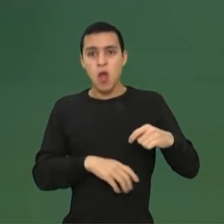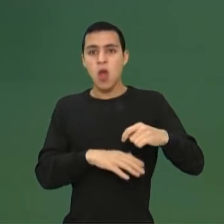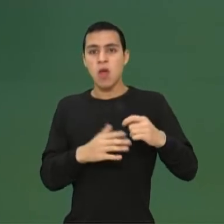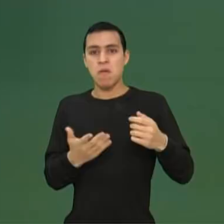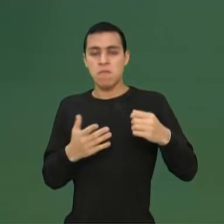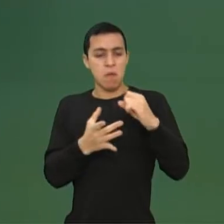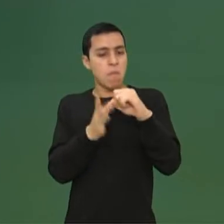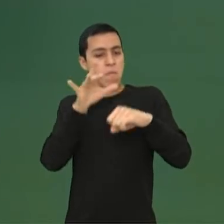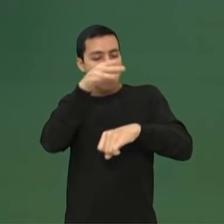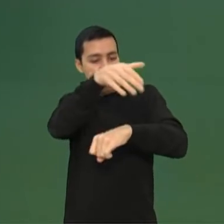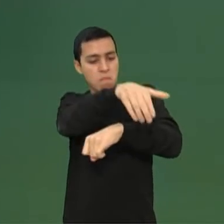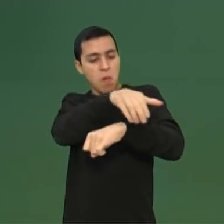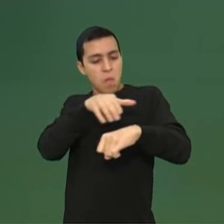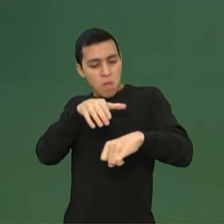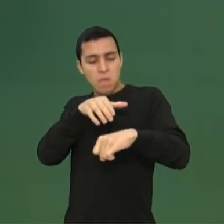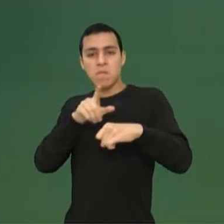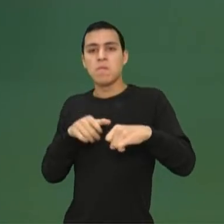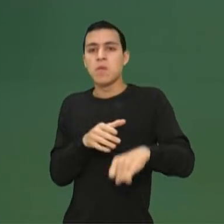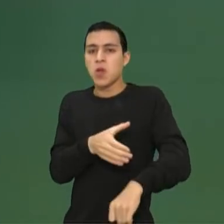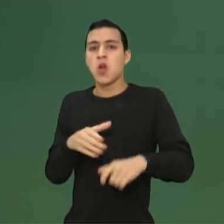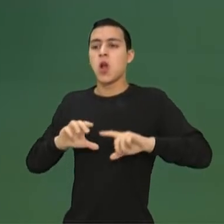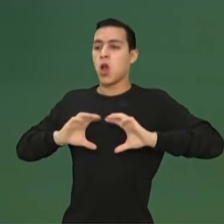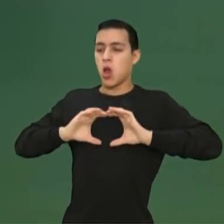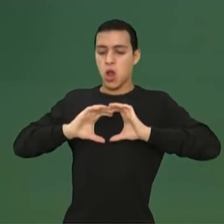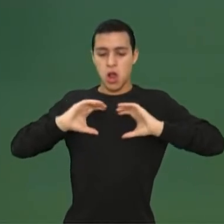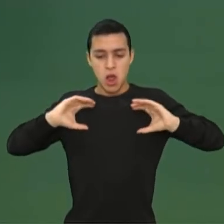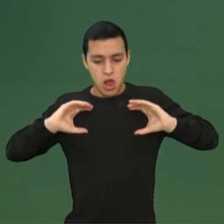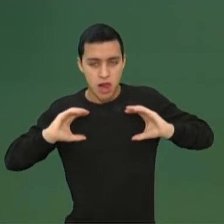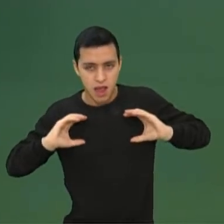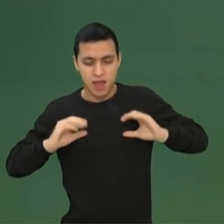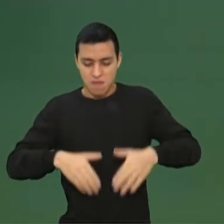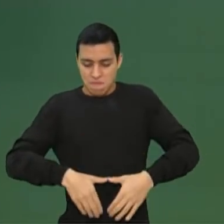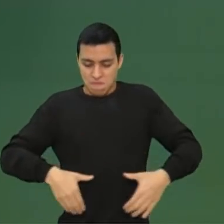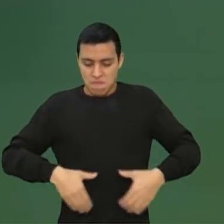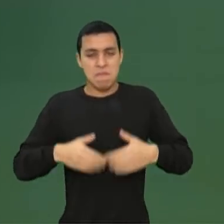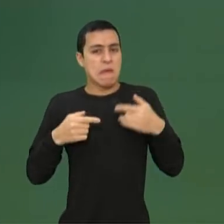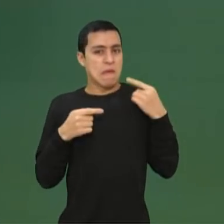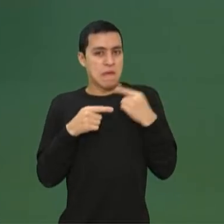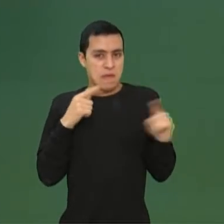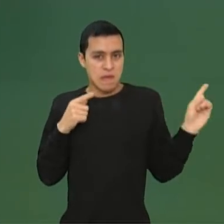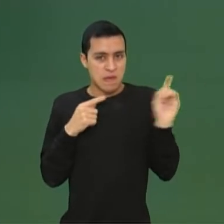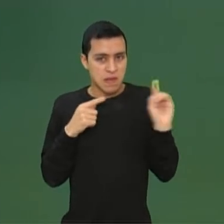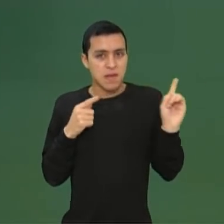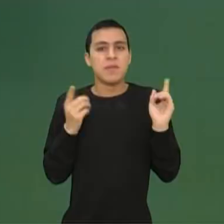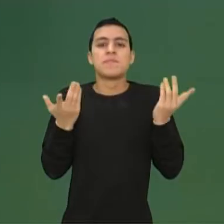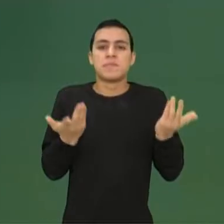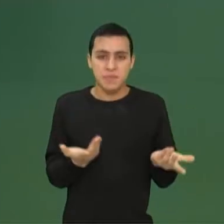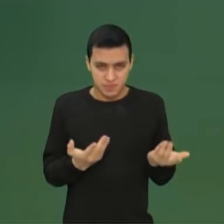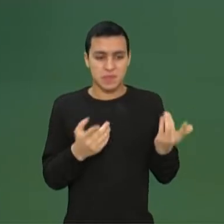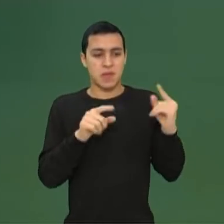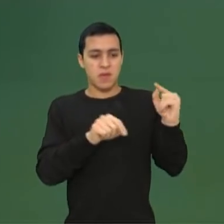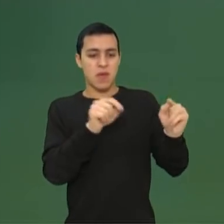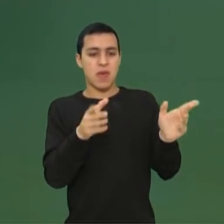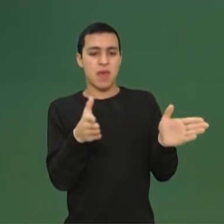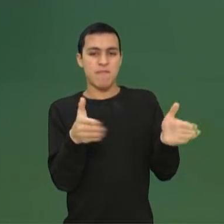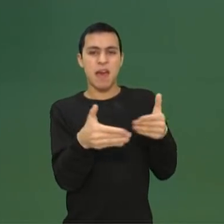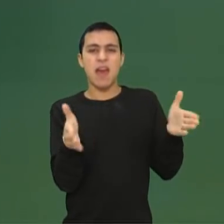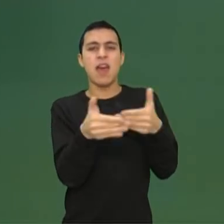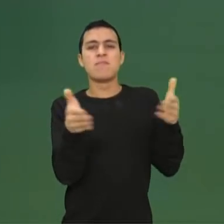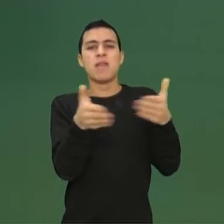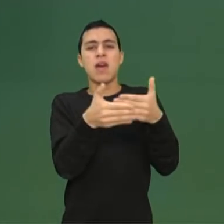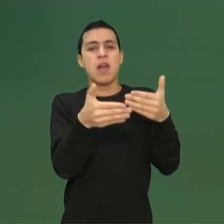No pulso, no peito da blusa, num cinto. Não, né? Eu vou pegar esta barra de ouro